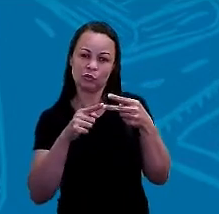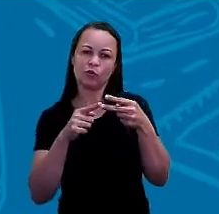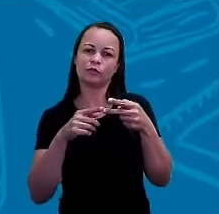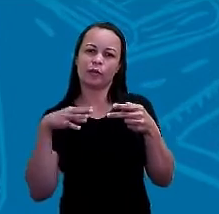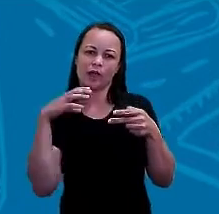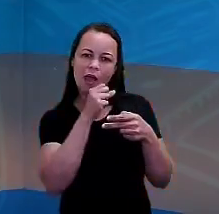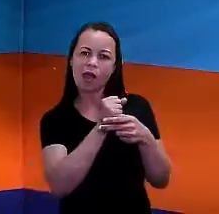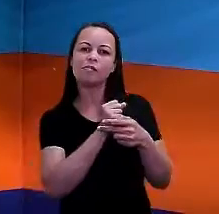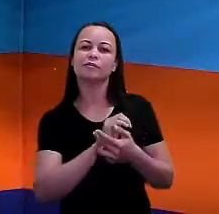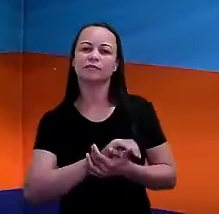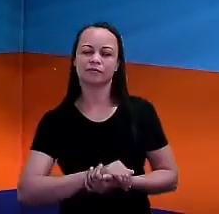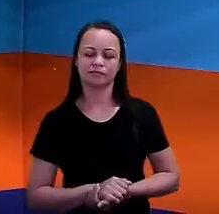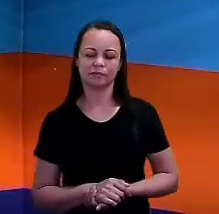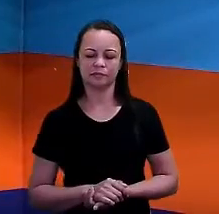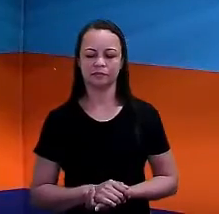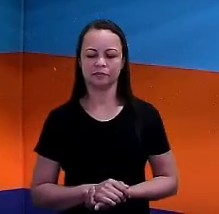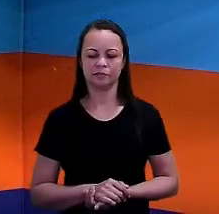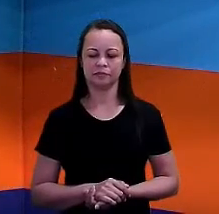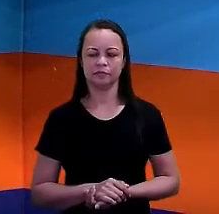rapidinho.